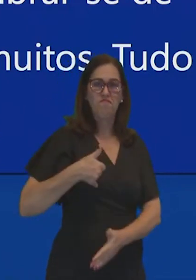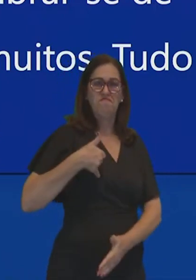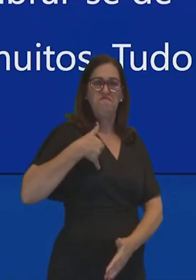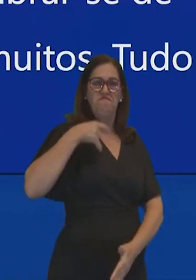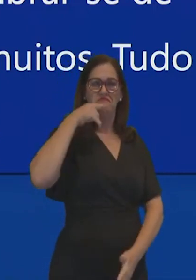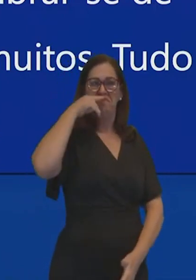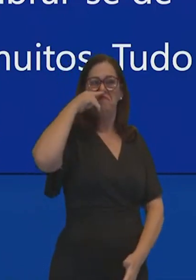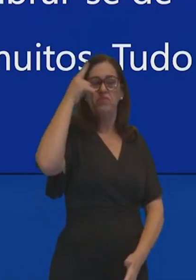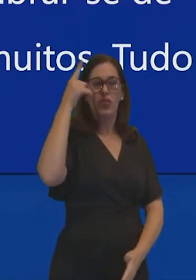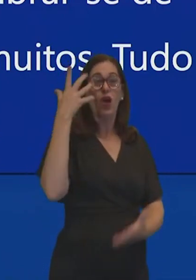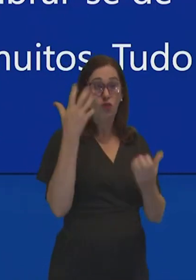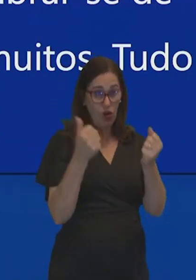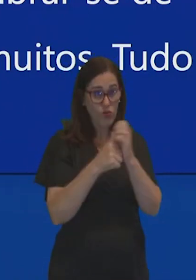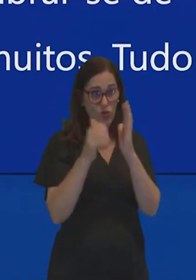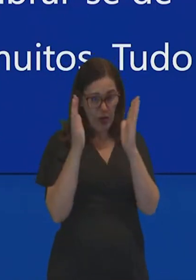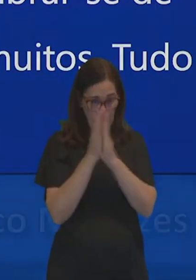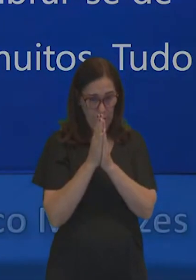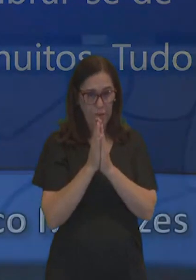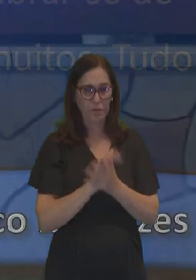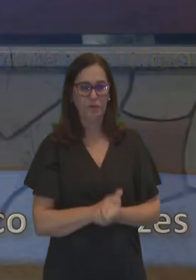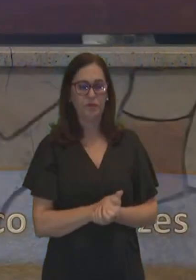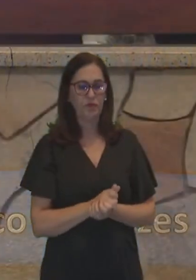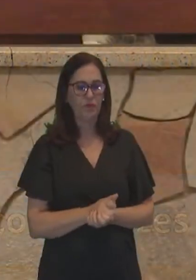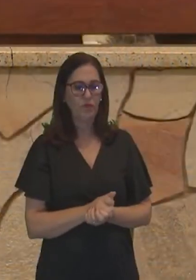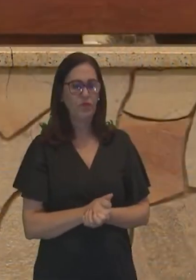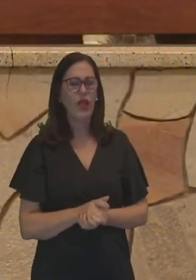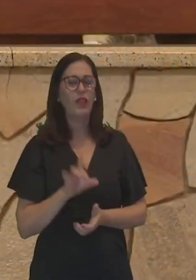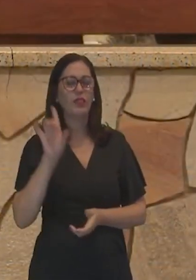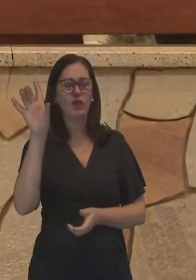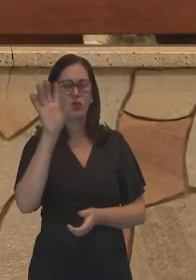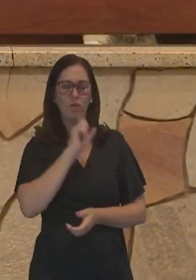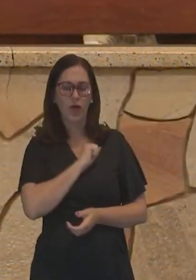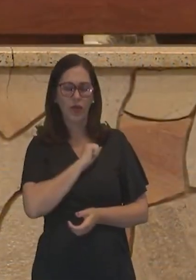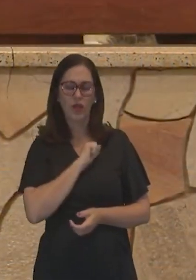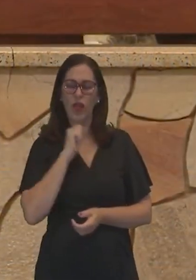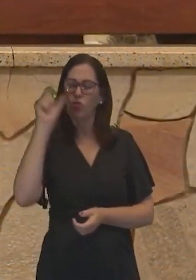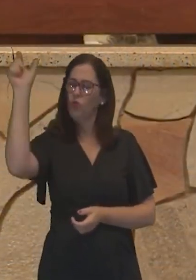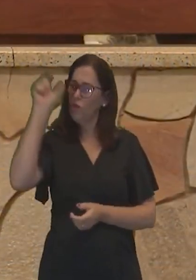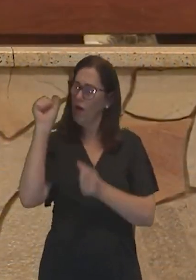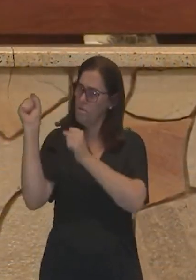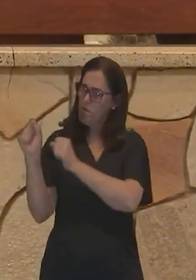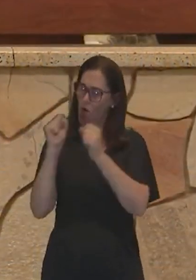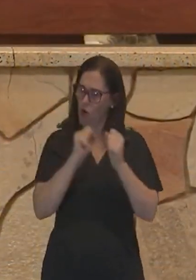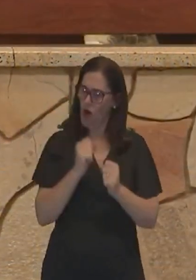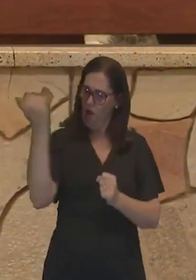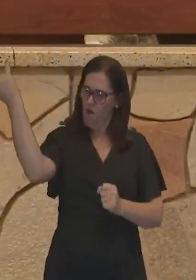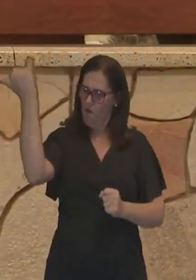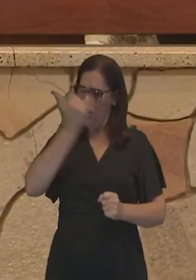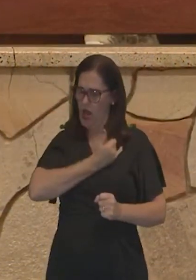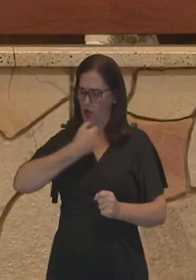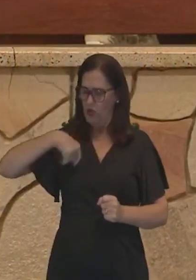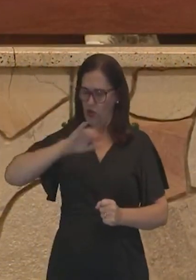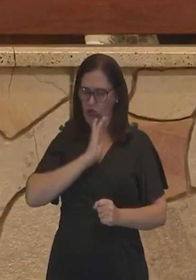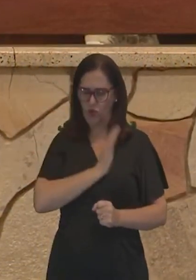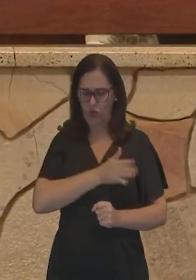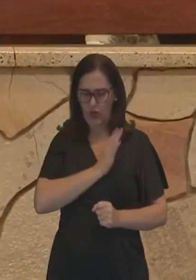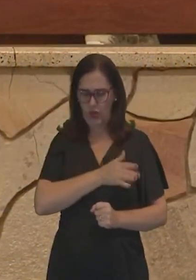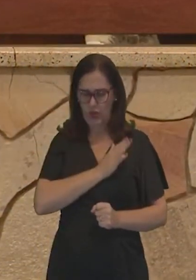vaidade. Oremos. Deus querido, a Tua palavra, Pai, ela é poderosa para falar ao nosso